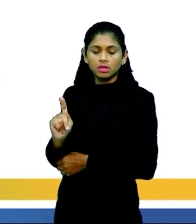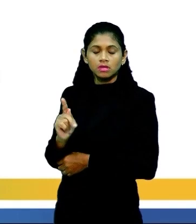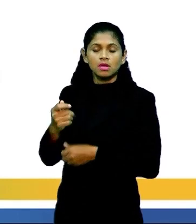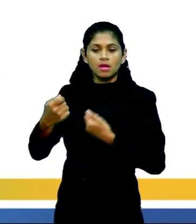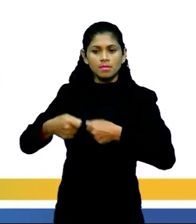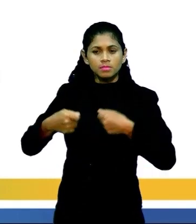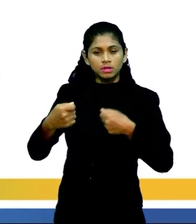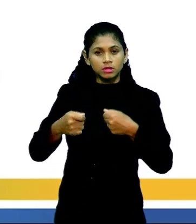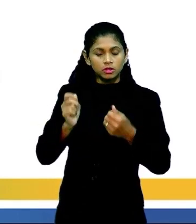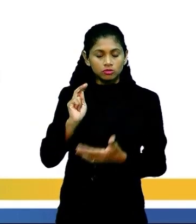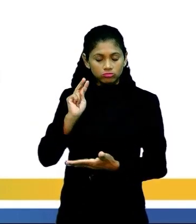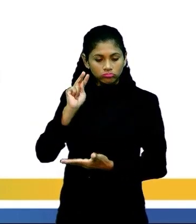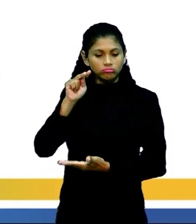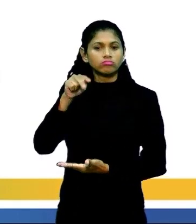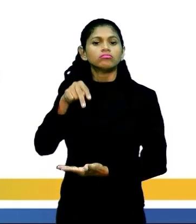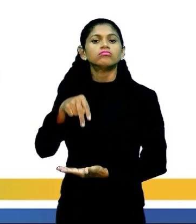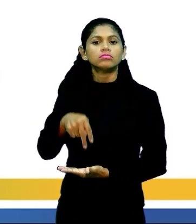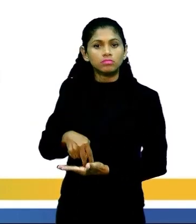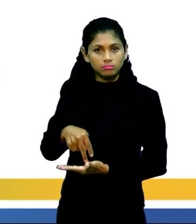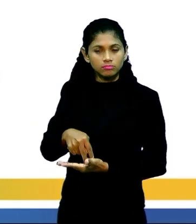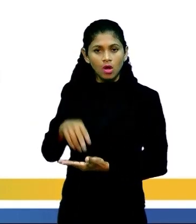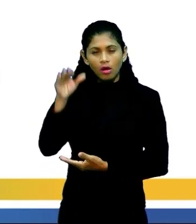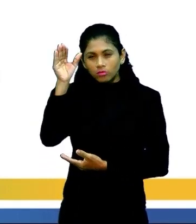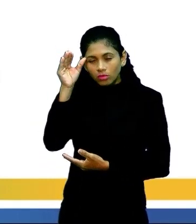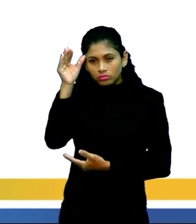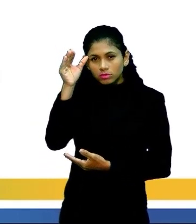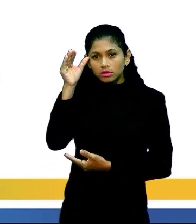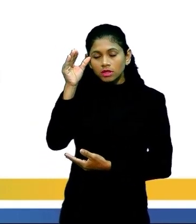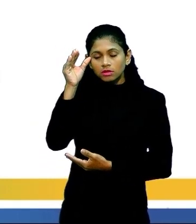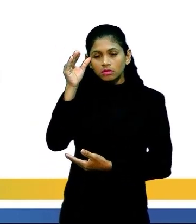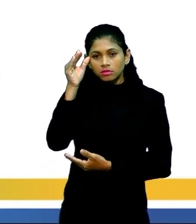menos gananciosa. Seria essa a nossa resposta?